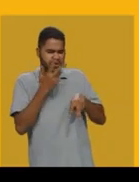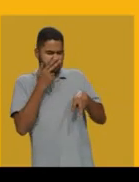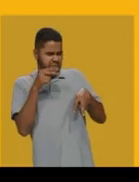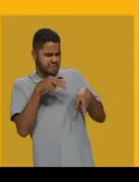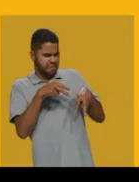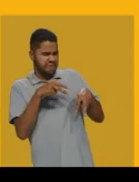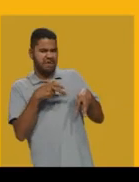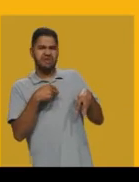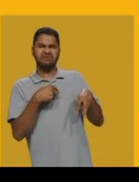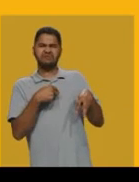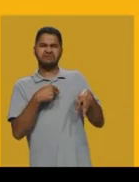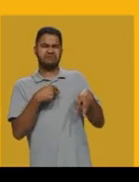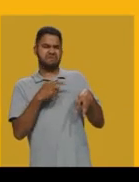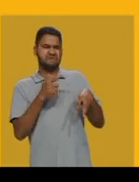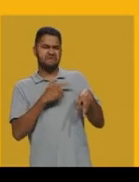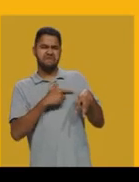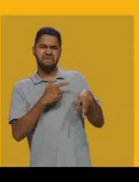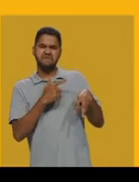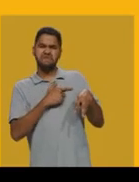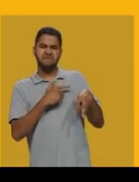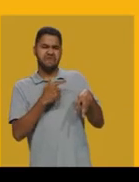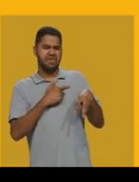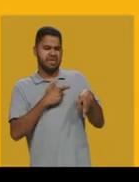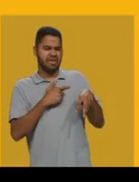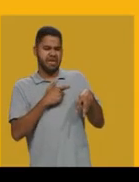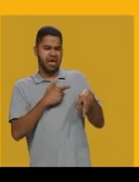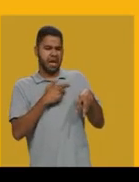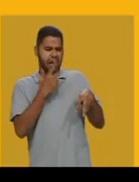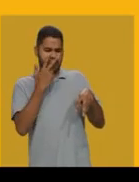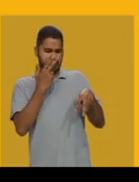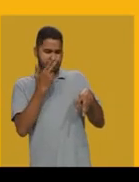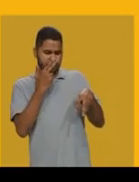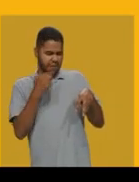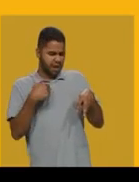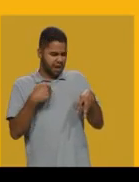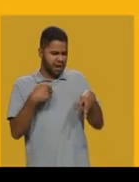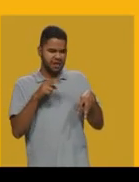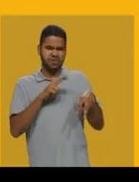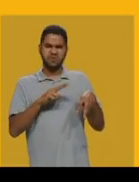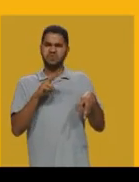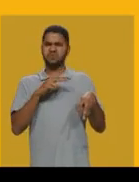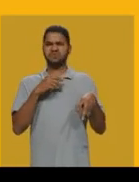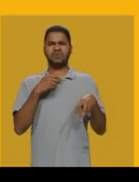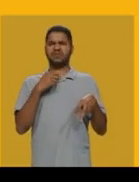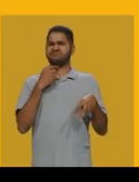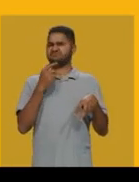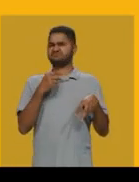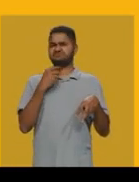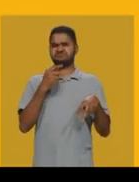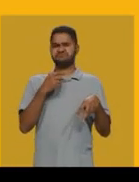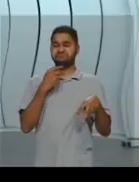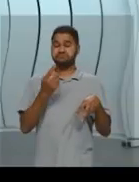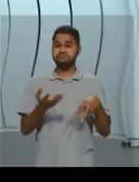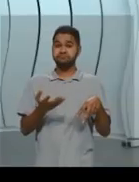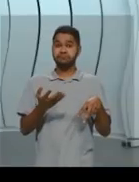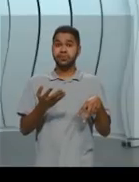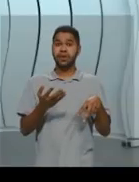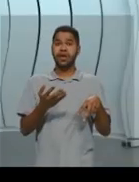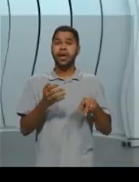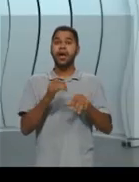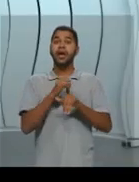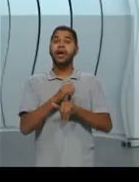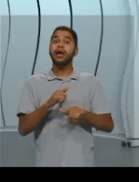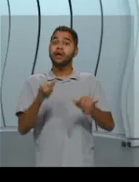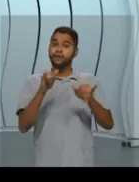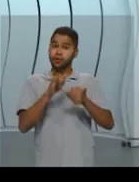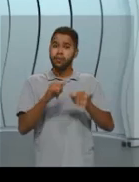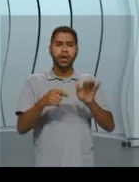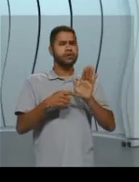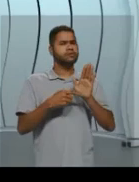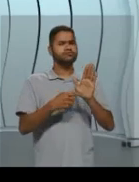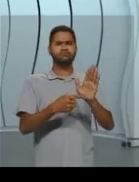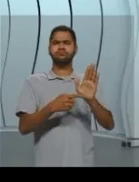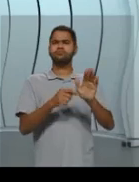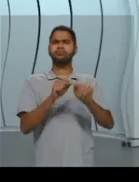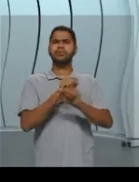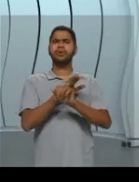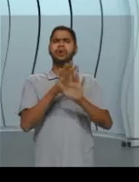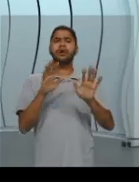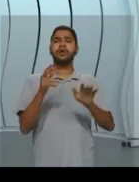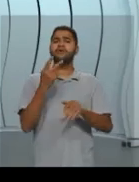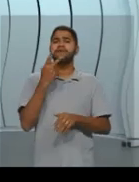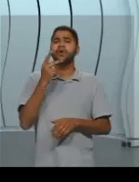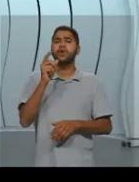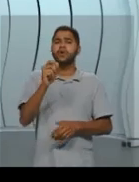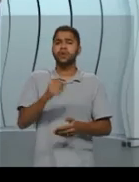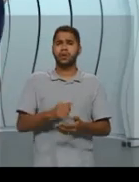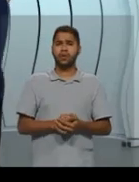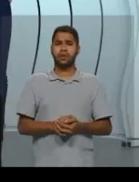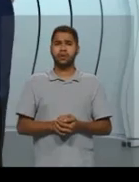horrível, seria incapaz de as usar. A informação está explícita, né? O que falou